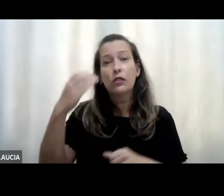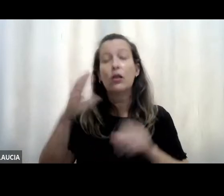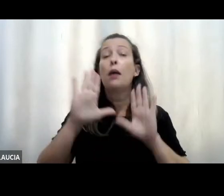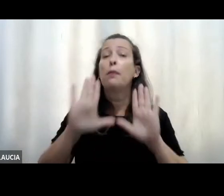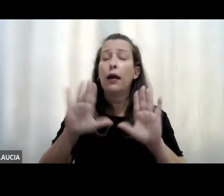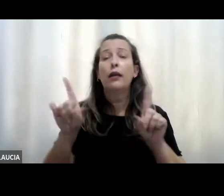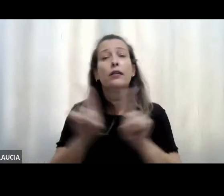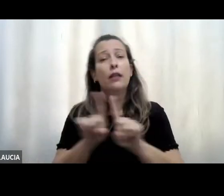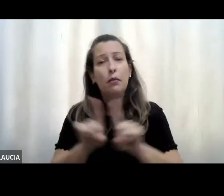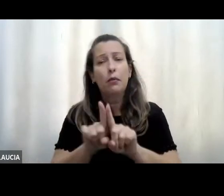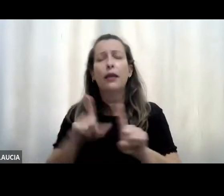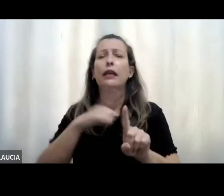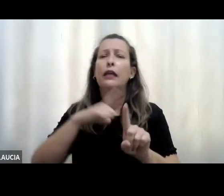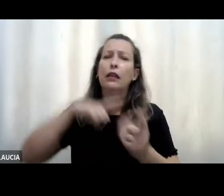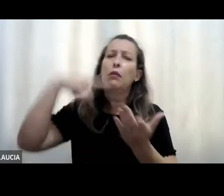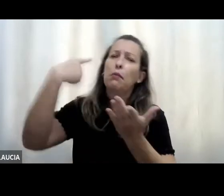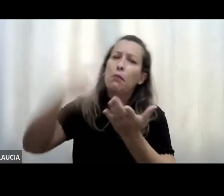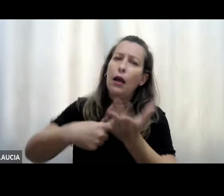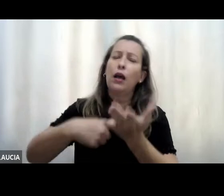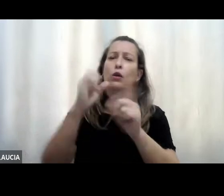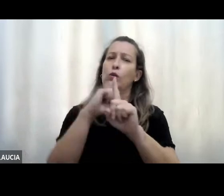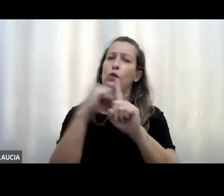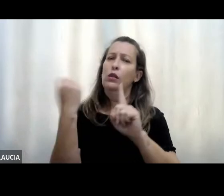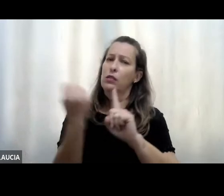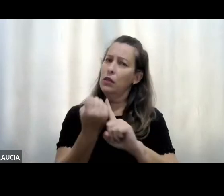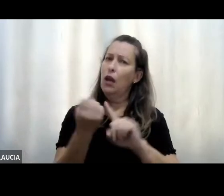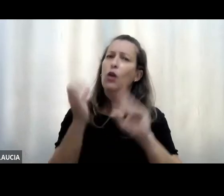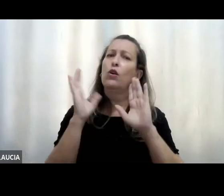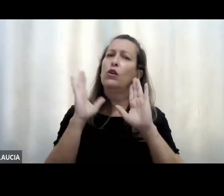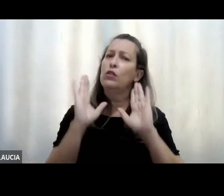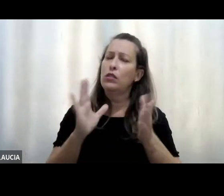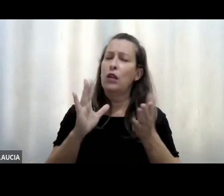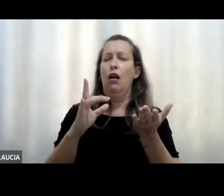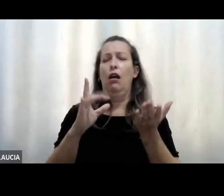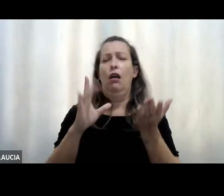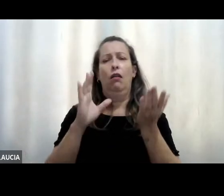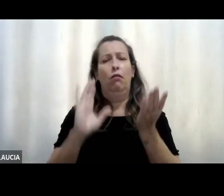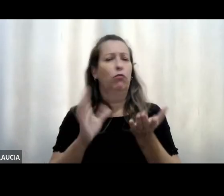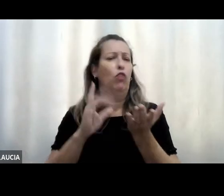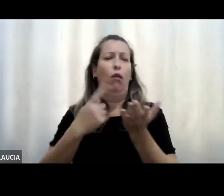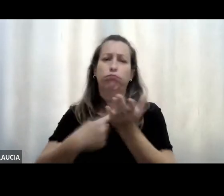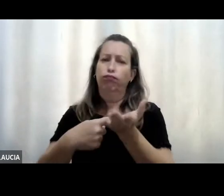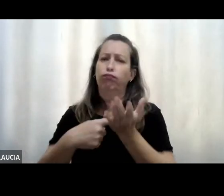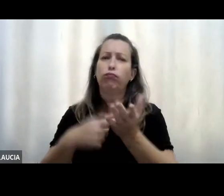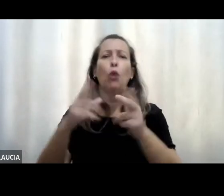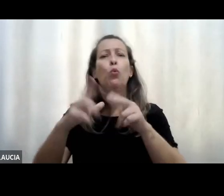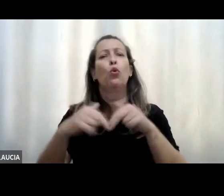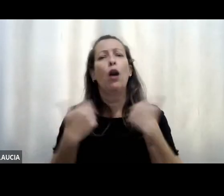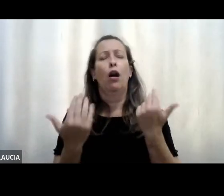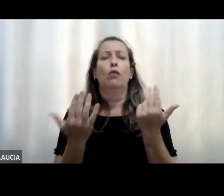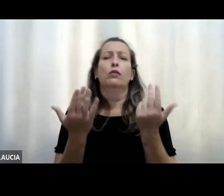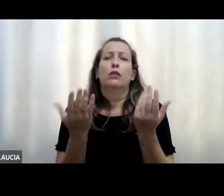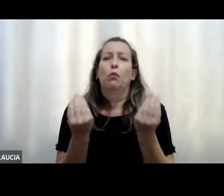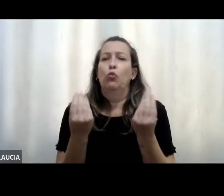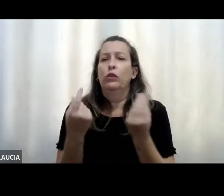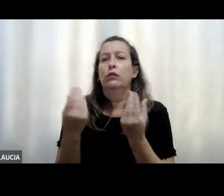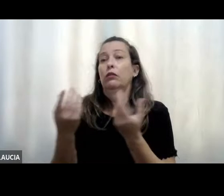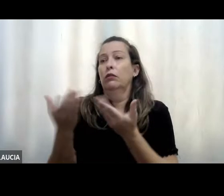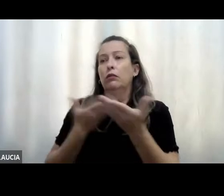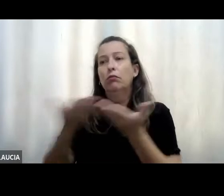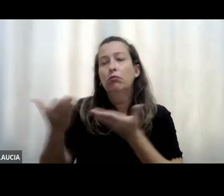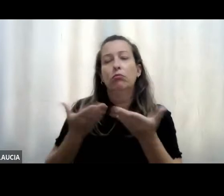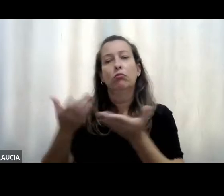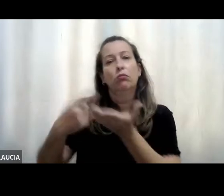né, sociais que foram estabelecidos à custa de muita negociação, né? E aí, nesse momento em que cada um se vê mais